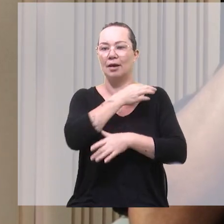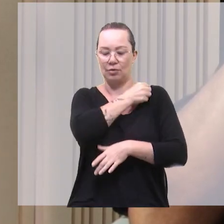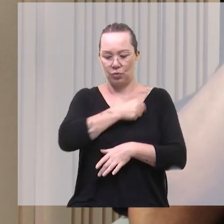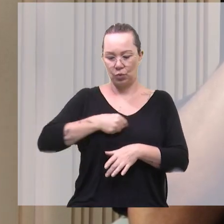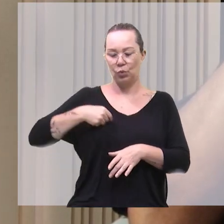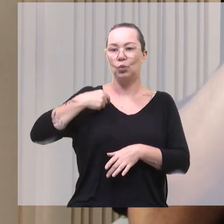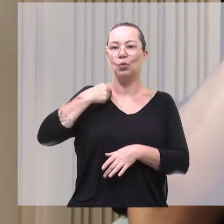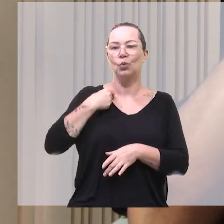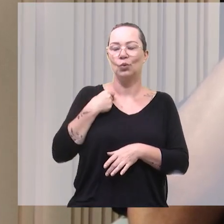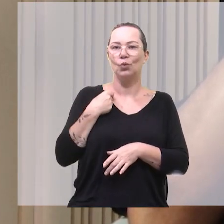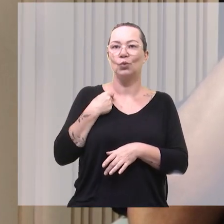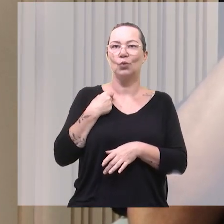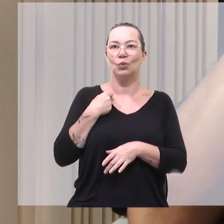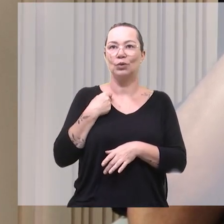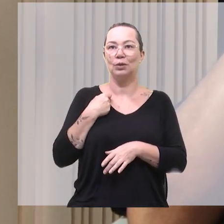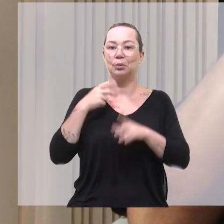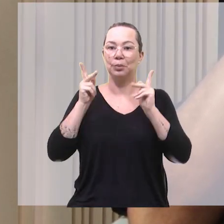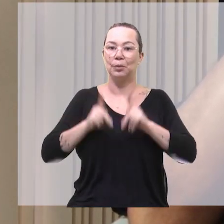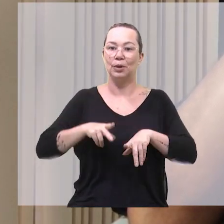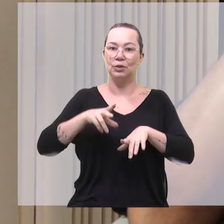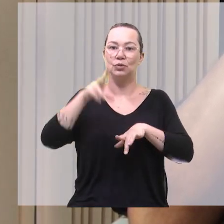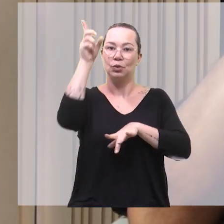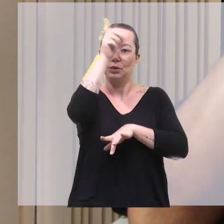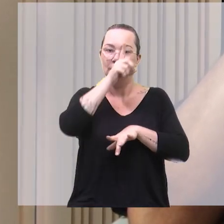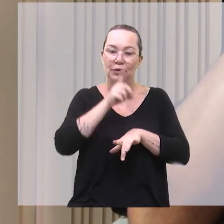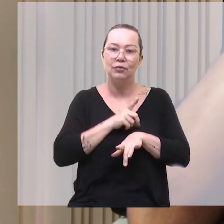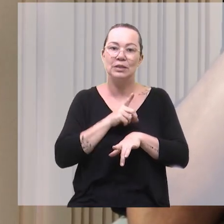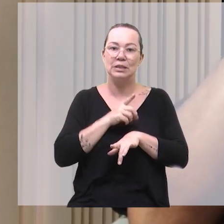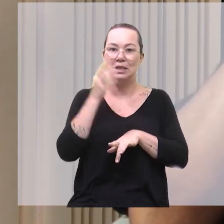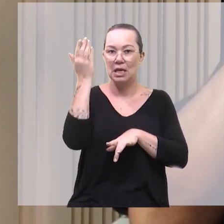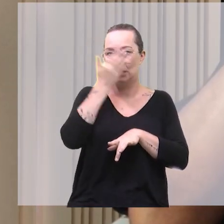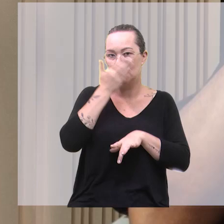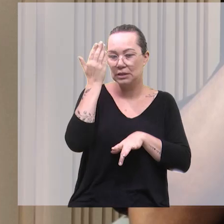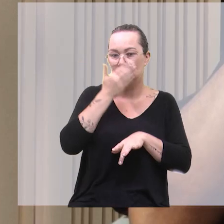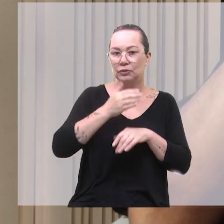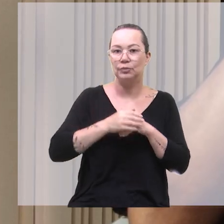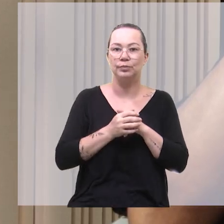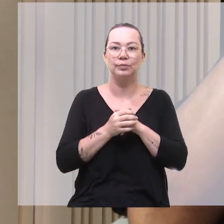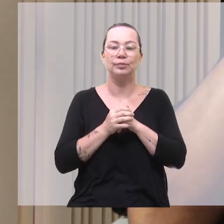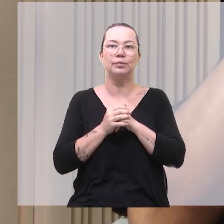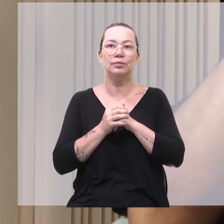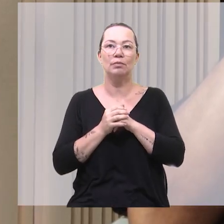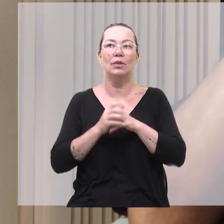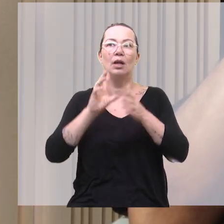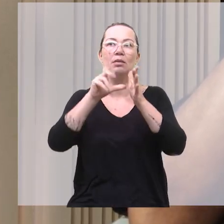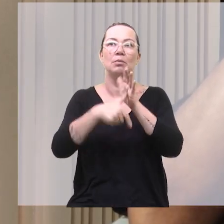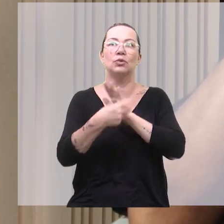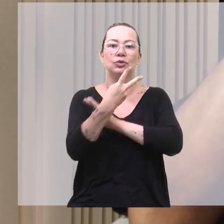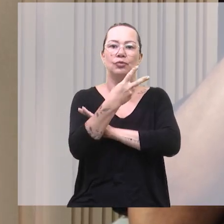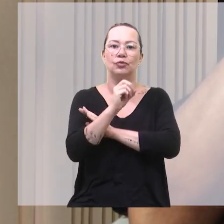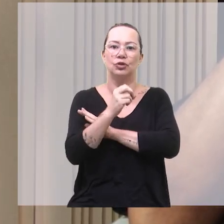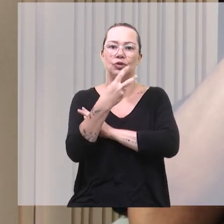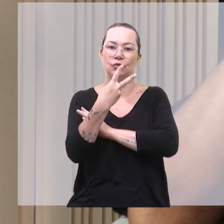cordão girassol para a pessoa que tem a deficiência oculta. Aí em